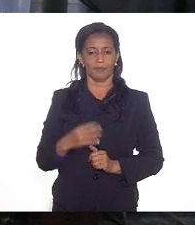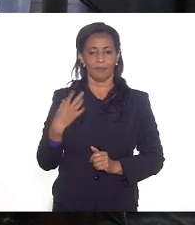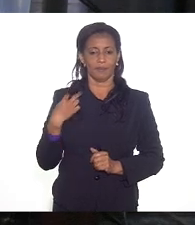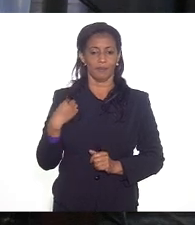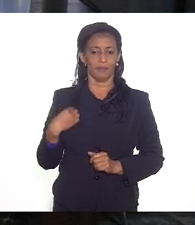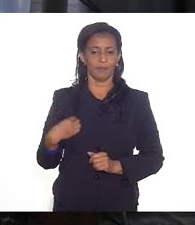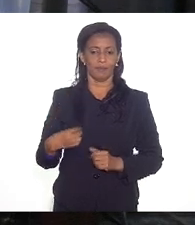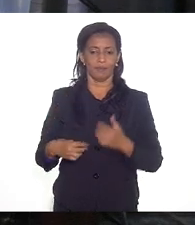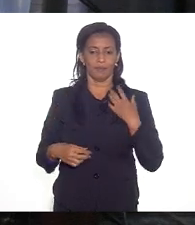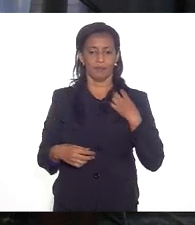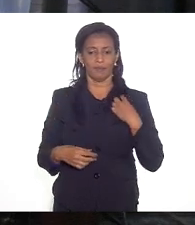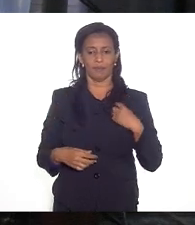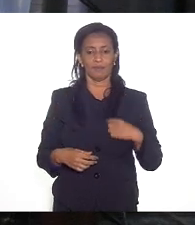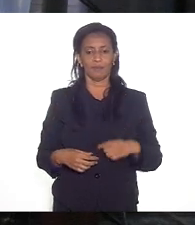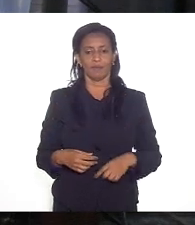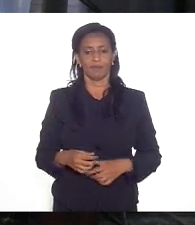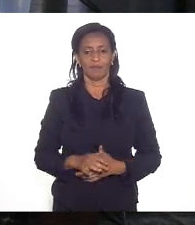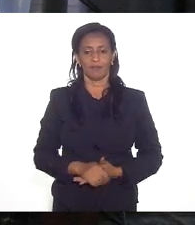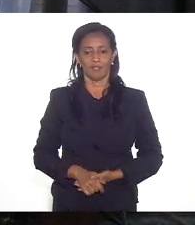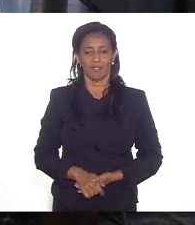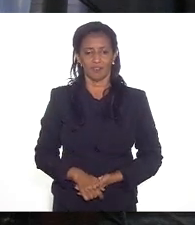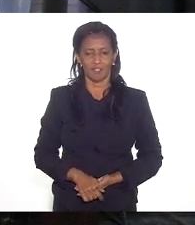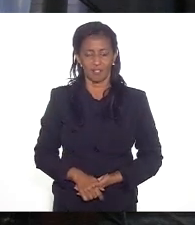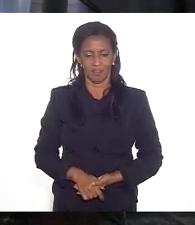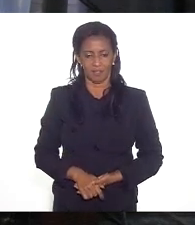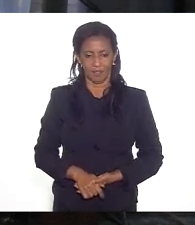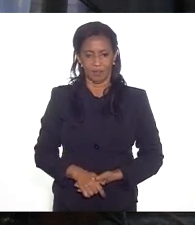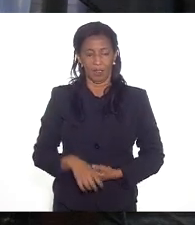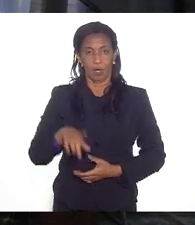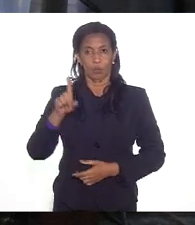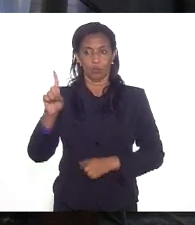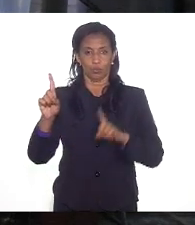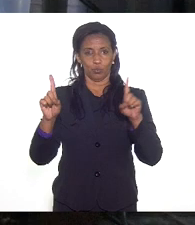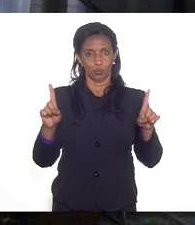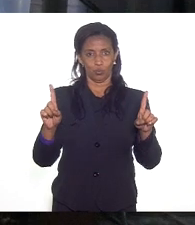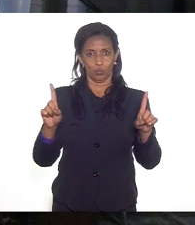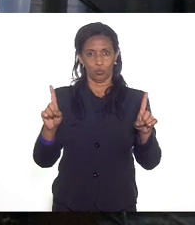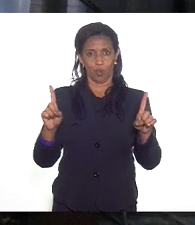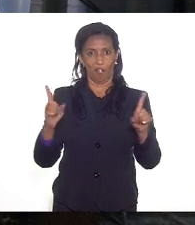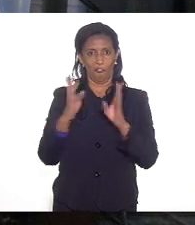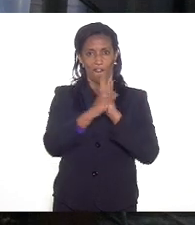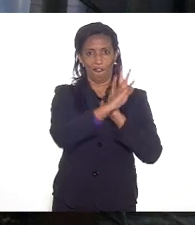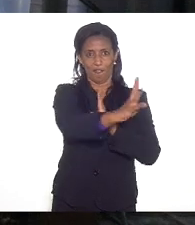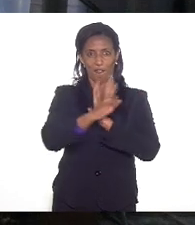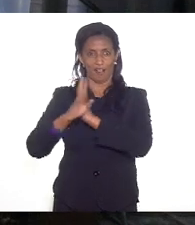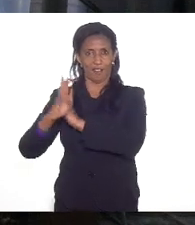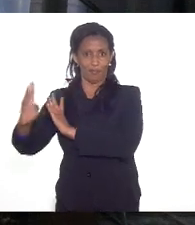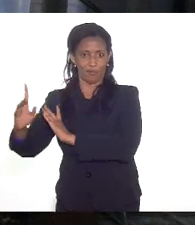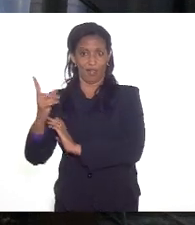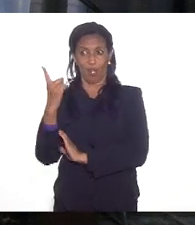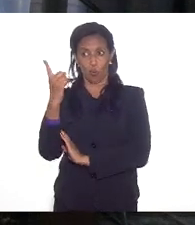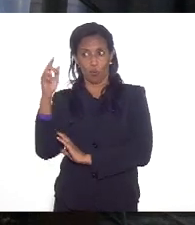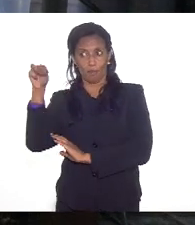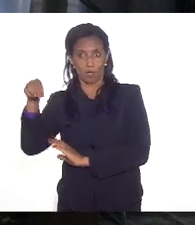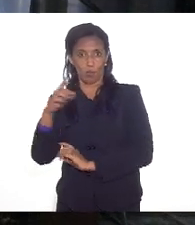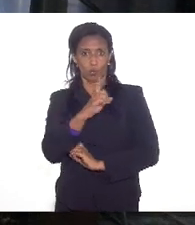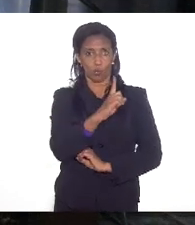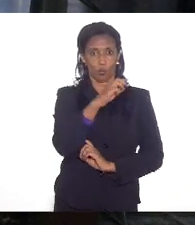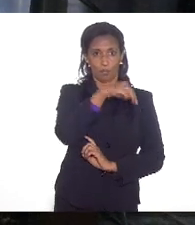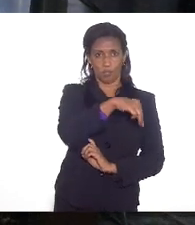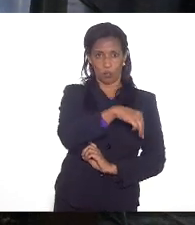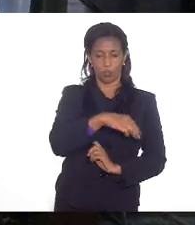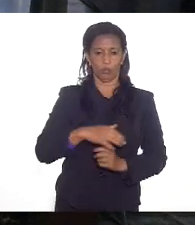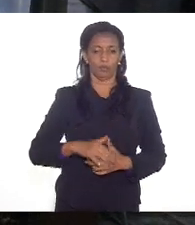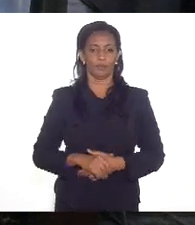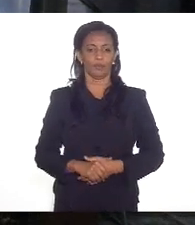esquece de quem tá virtualmente pode contaminar não dois de cada lado 224 no plenário 1 na